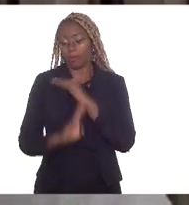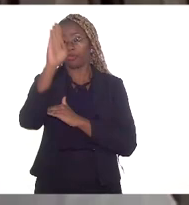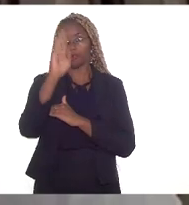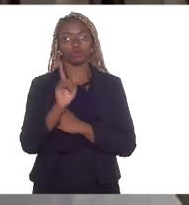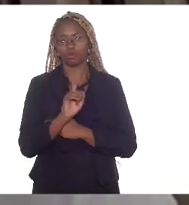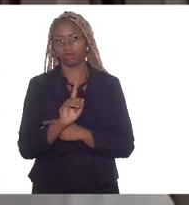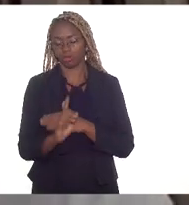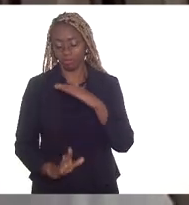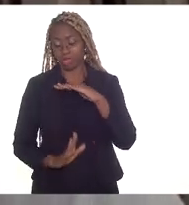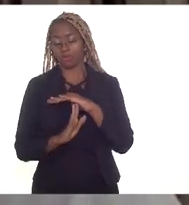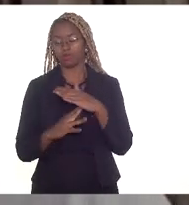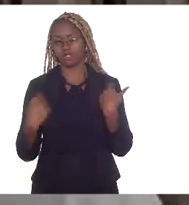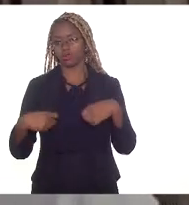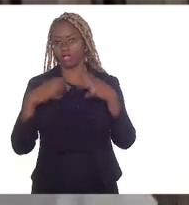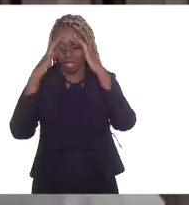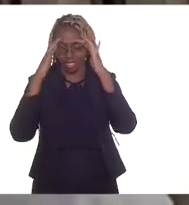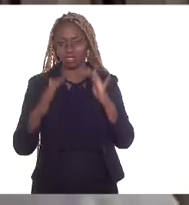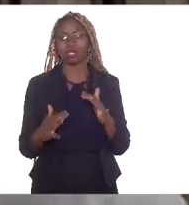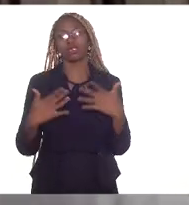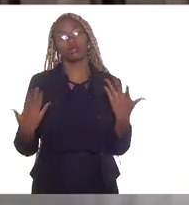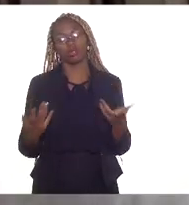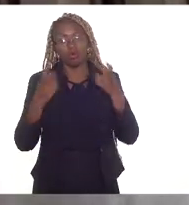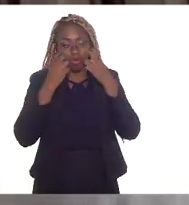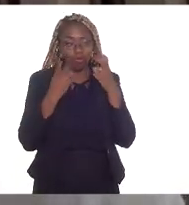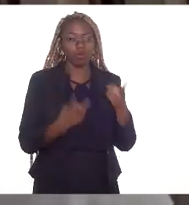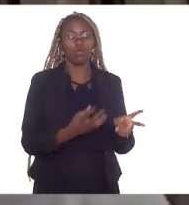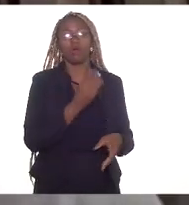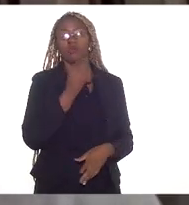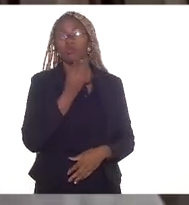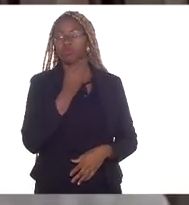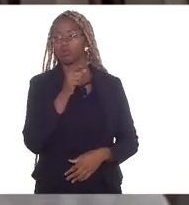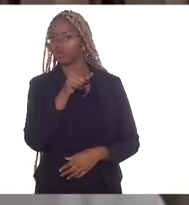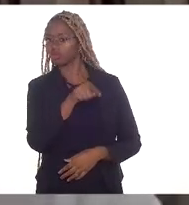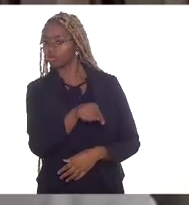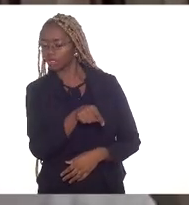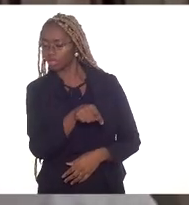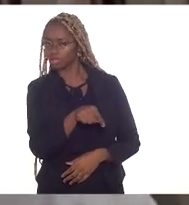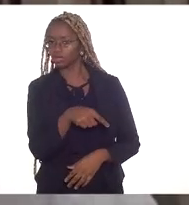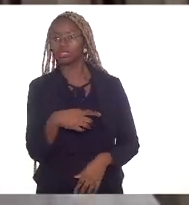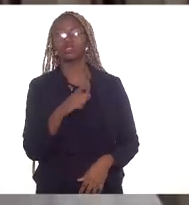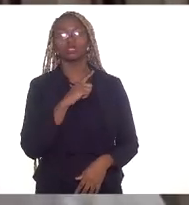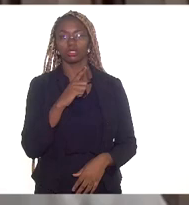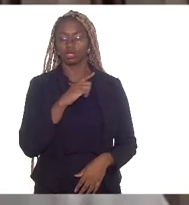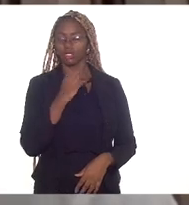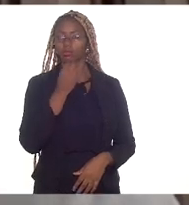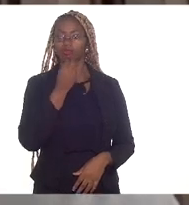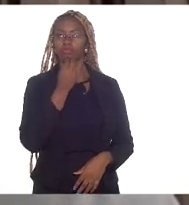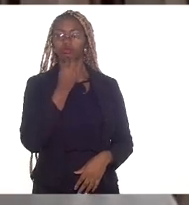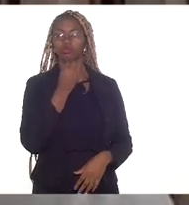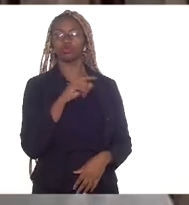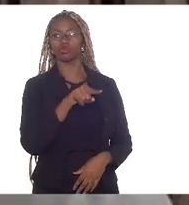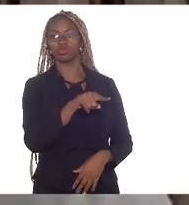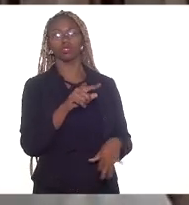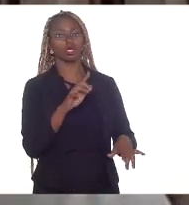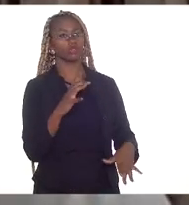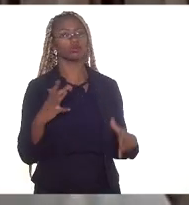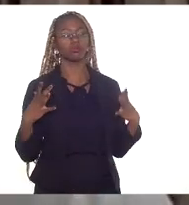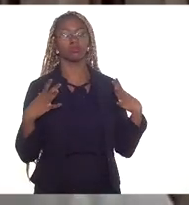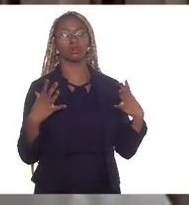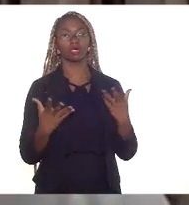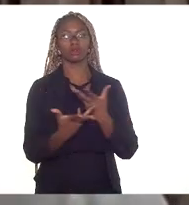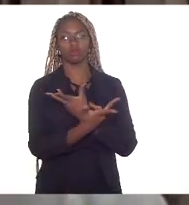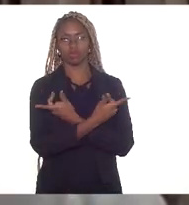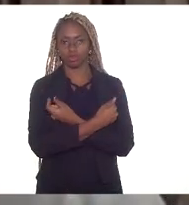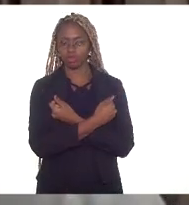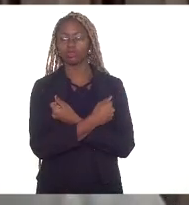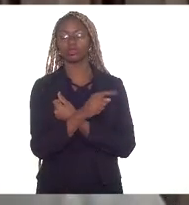Então, olhando do lado da oportunidade, teremos uma oportunidade enorme